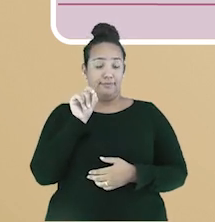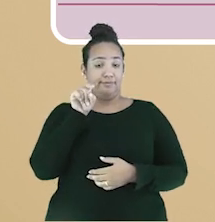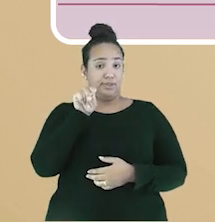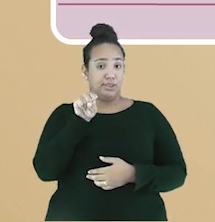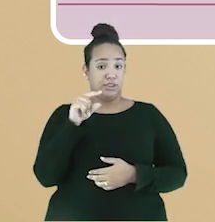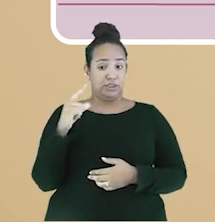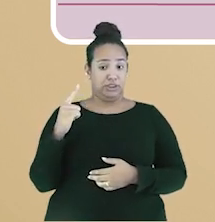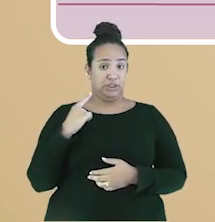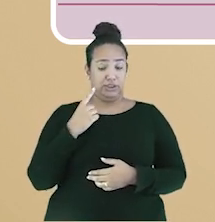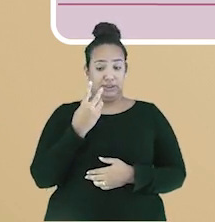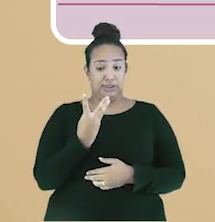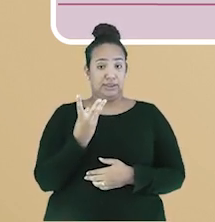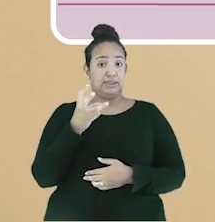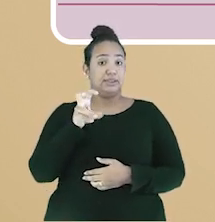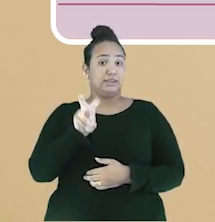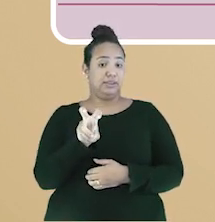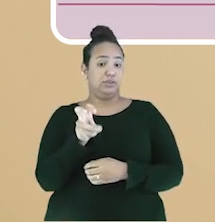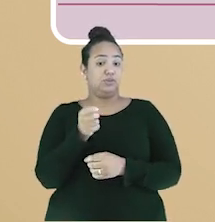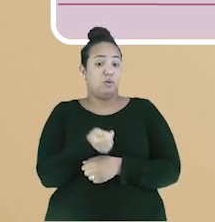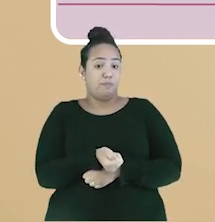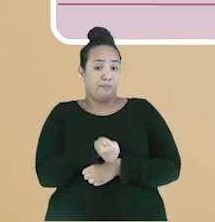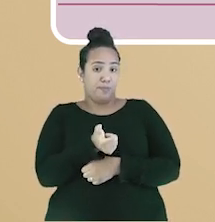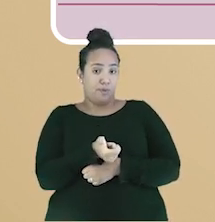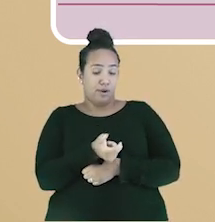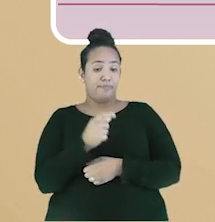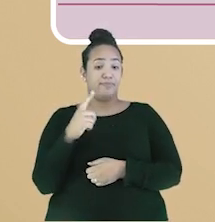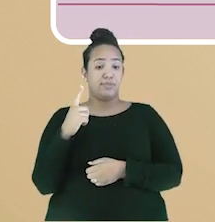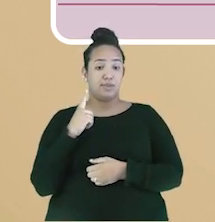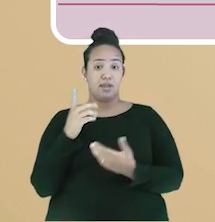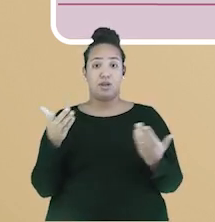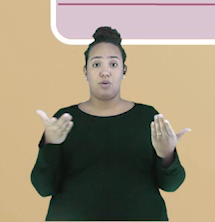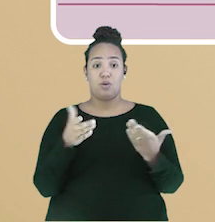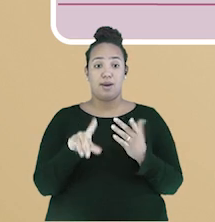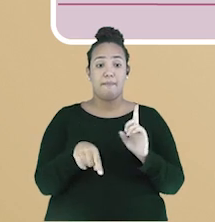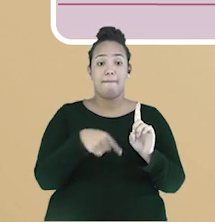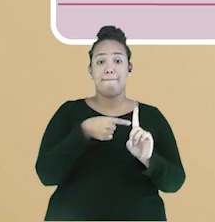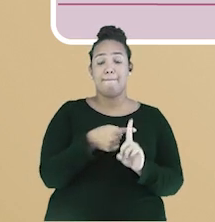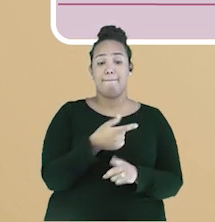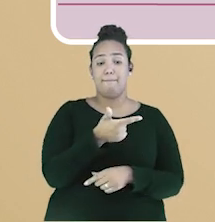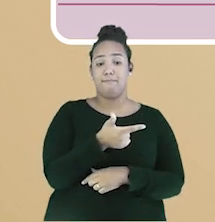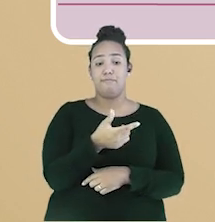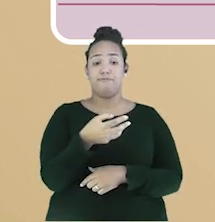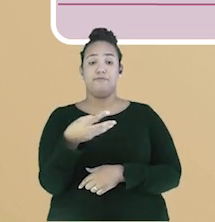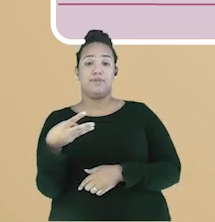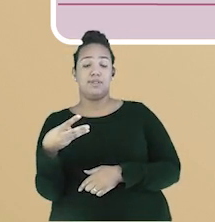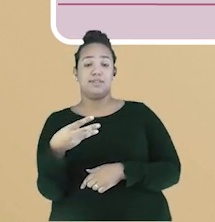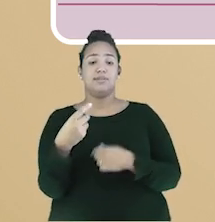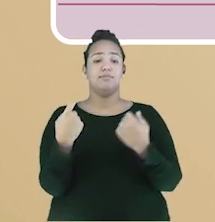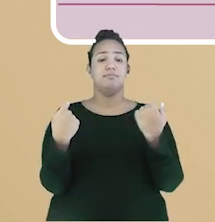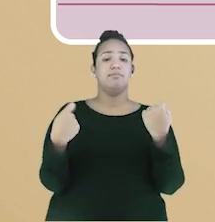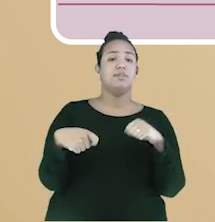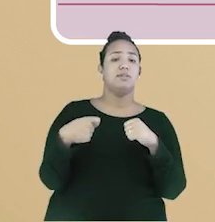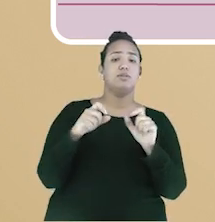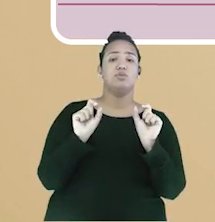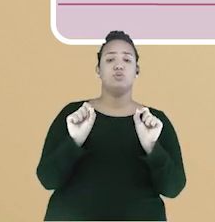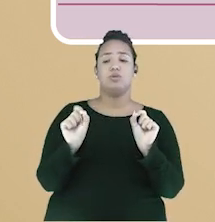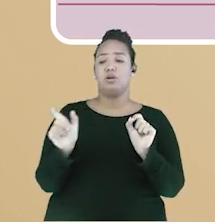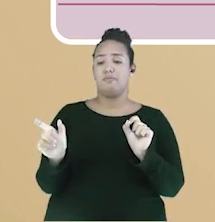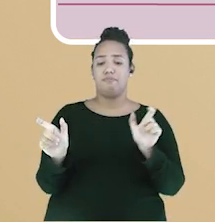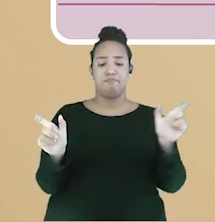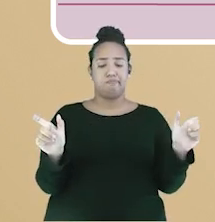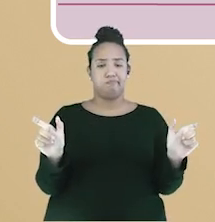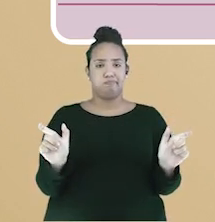35 bolinhas de gude e ganhou mais 23. Você precisa juntar o que você